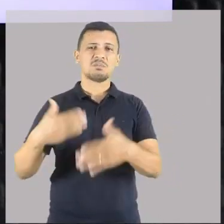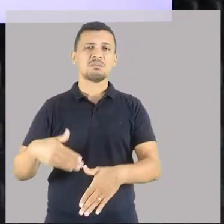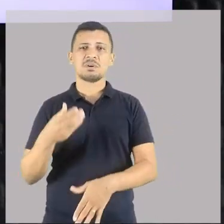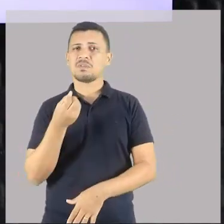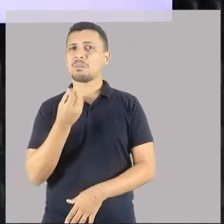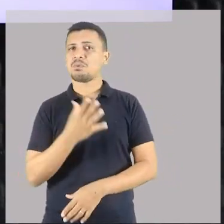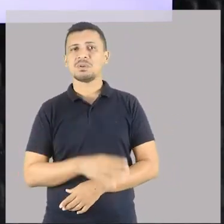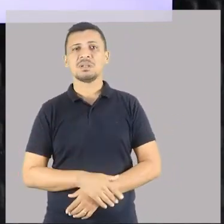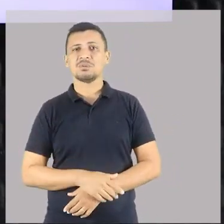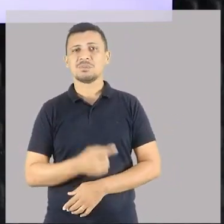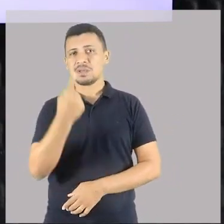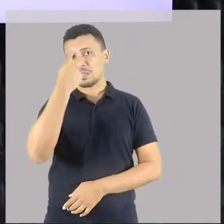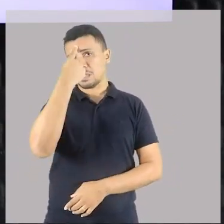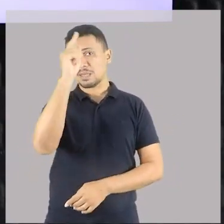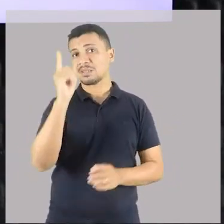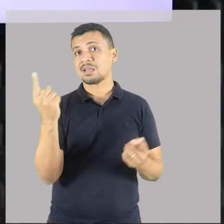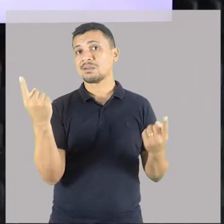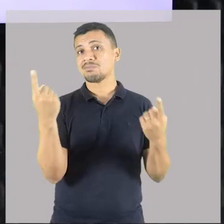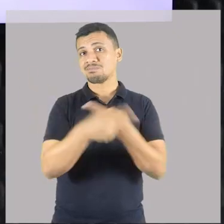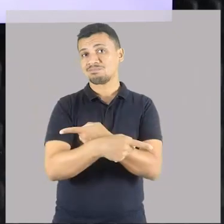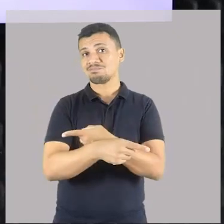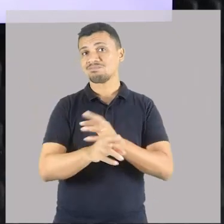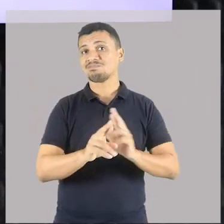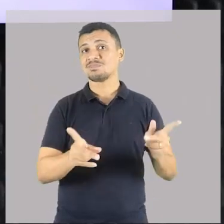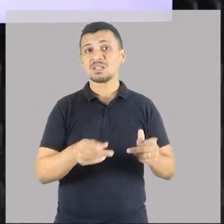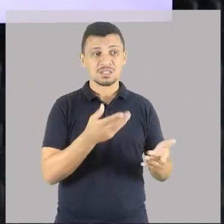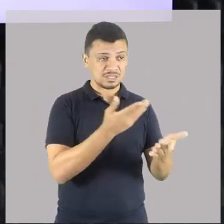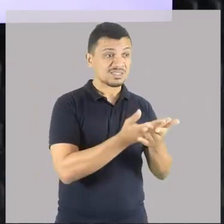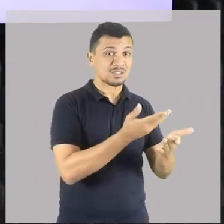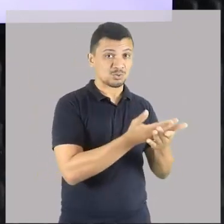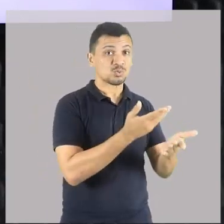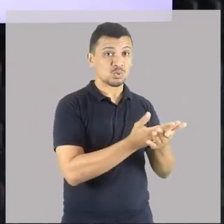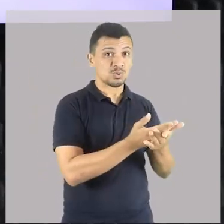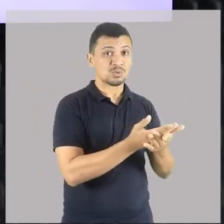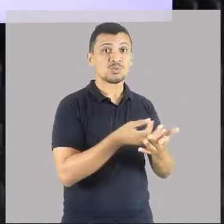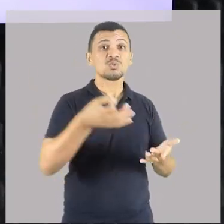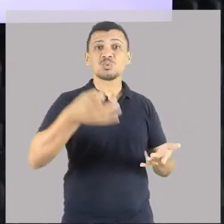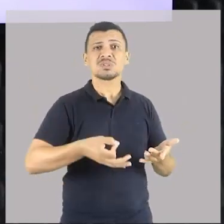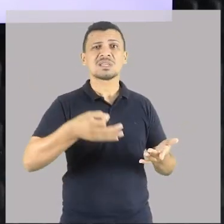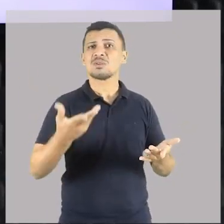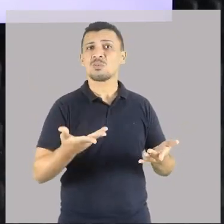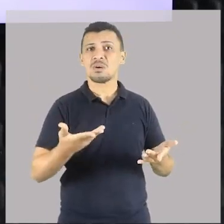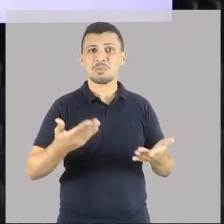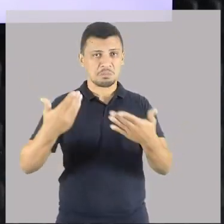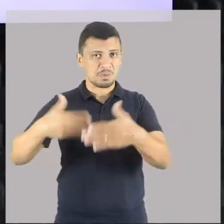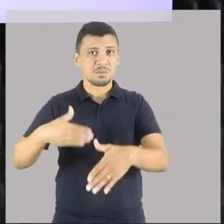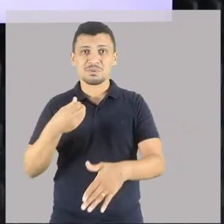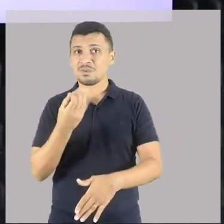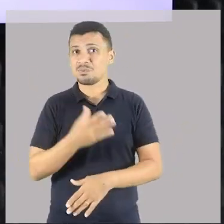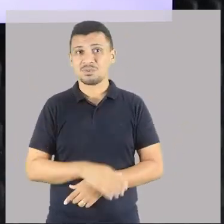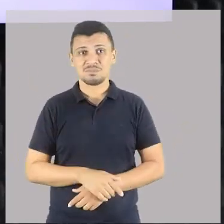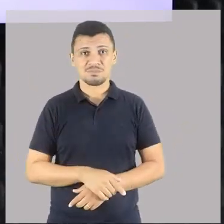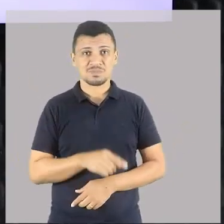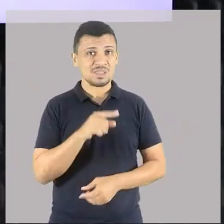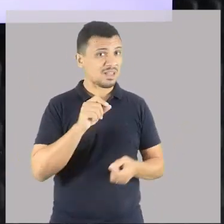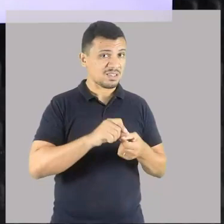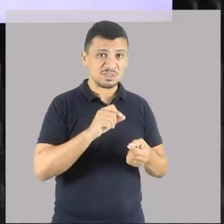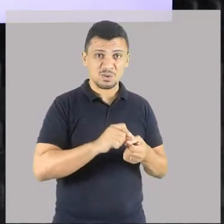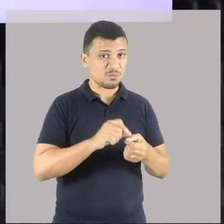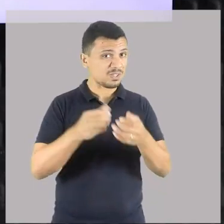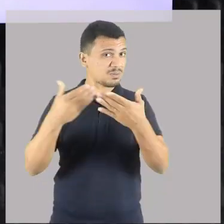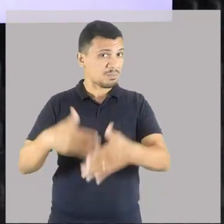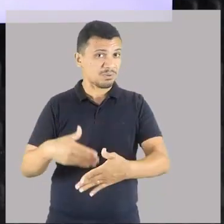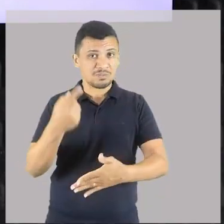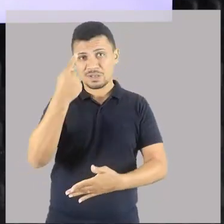tenho ideias contrastantes. Porque se ele estudou, qual seria o lógico? Fazer boa prova. Se ele não fez, eu tenho ideias contrastantes e